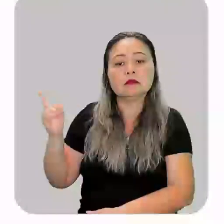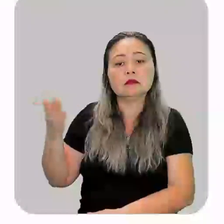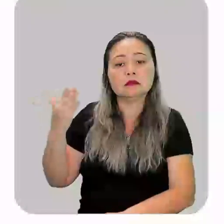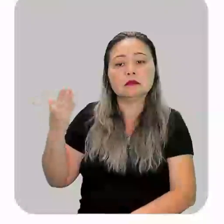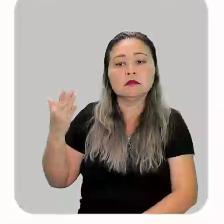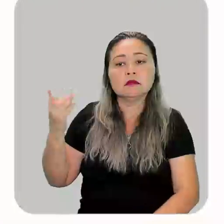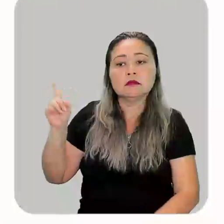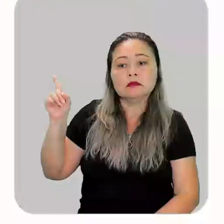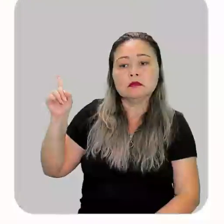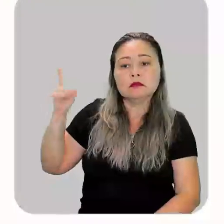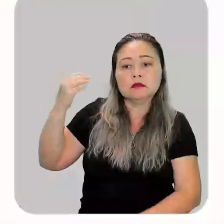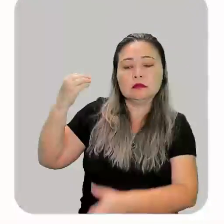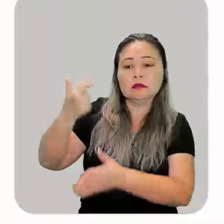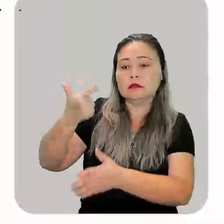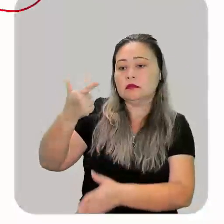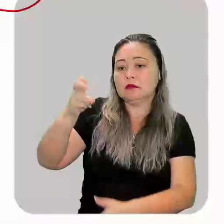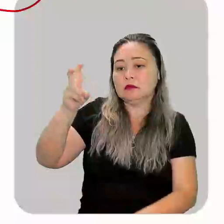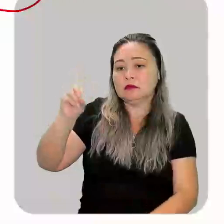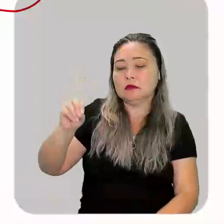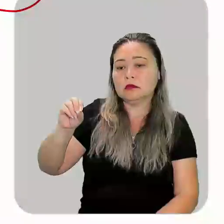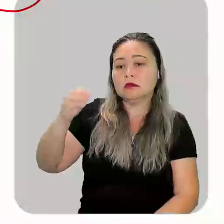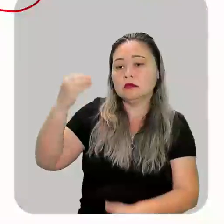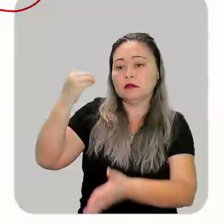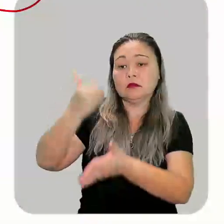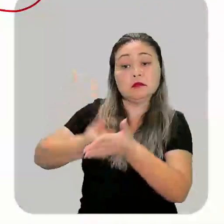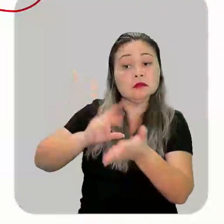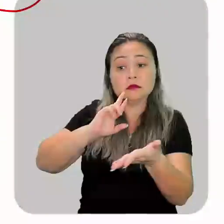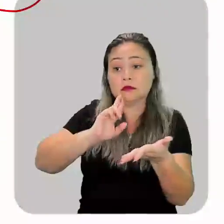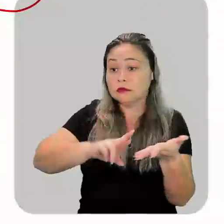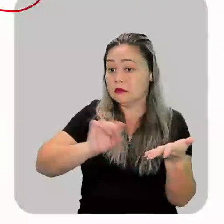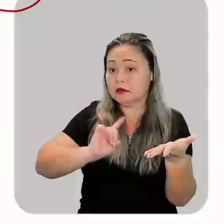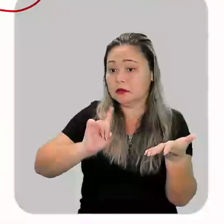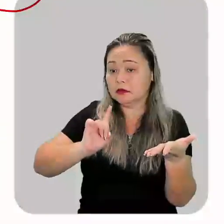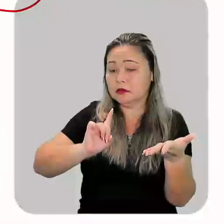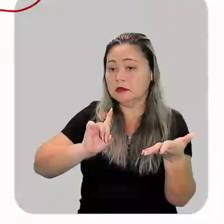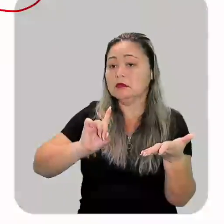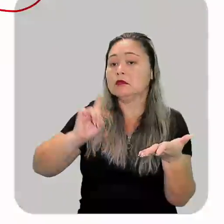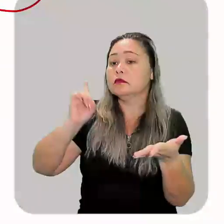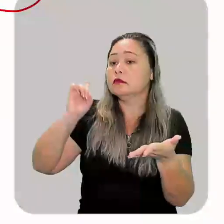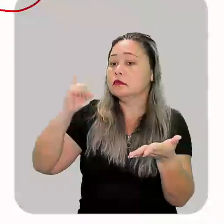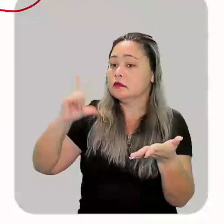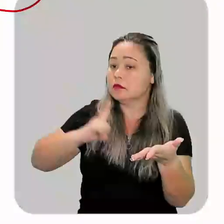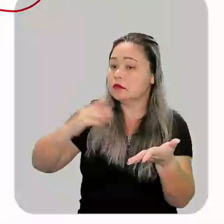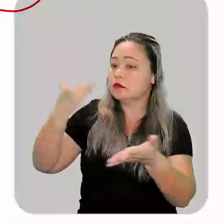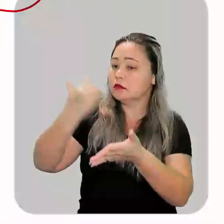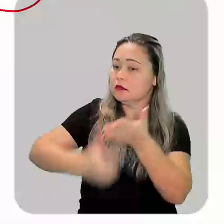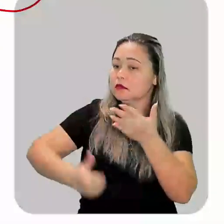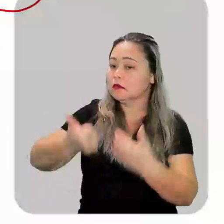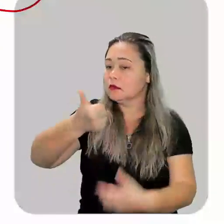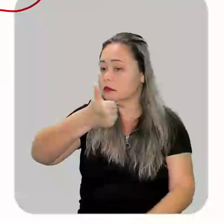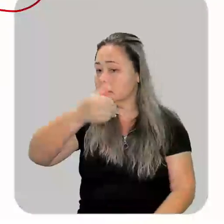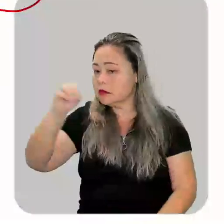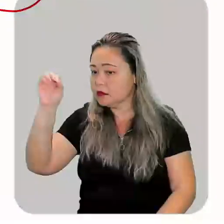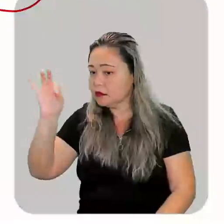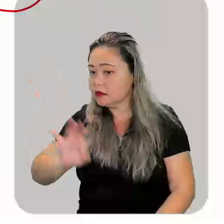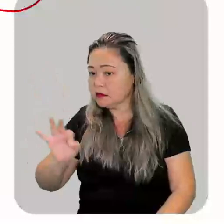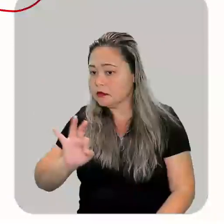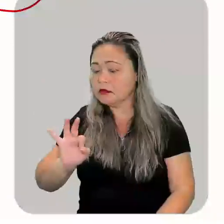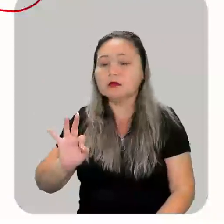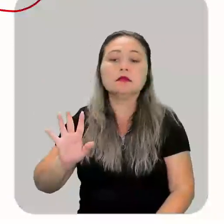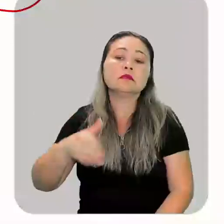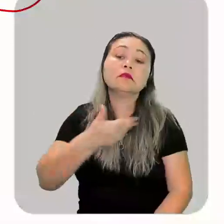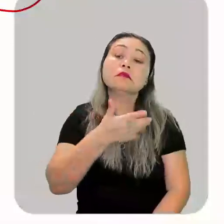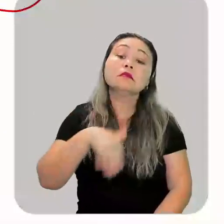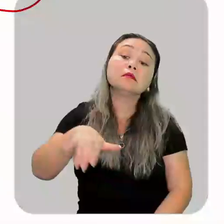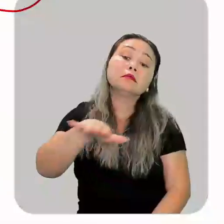fez? Olha lá, deu 250, mas não é essa a resposta, né? Porque a gente tinha que descontar do 100. E aí, para